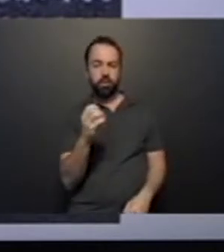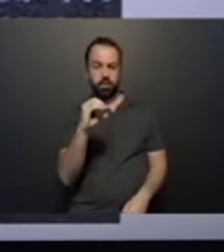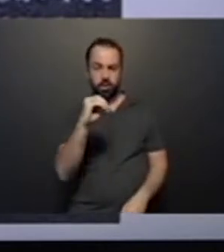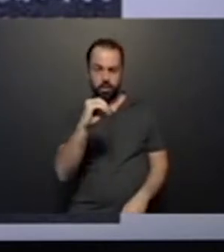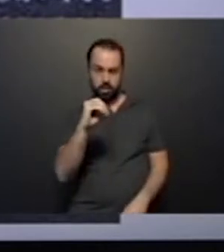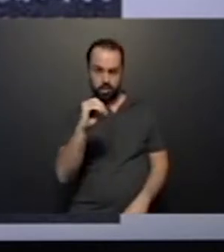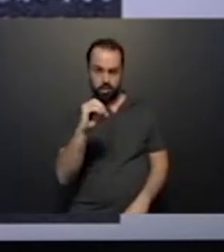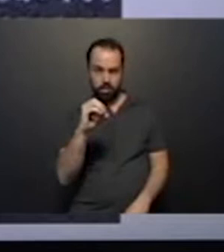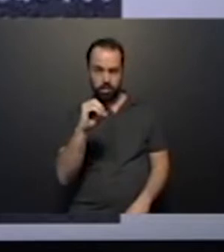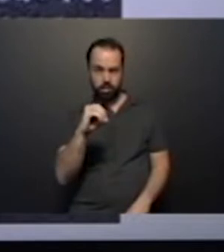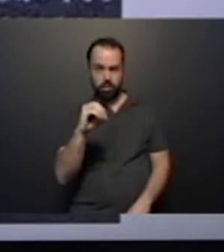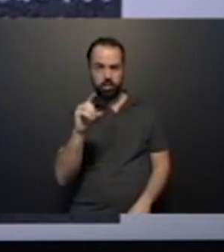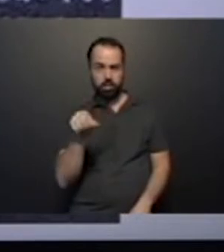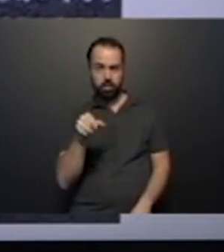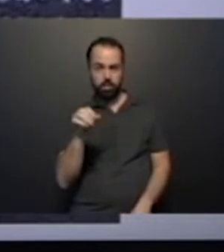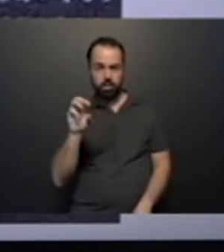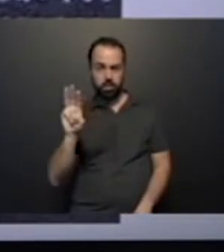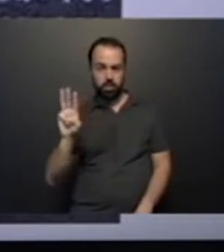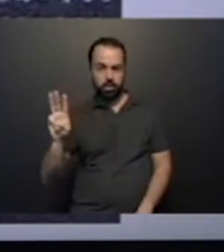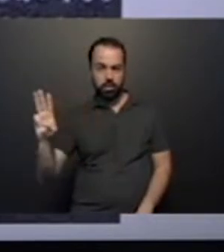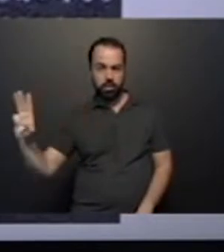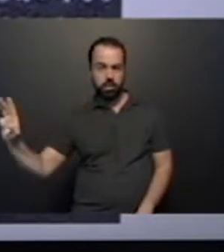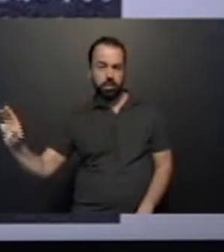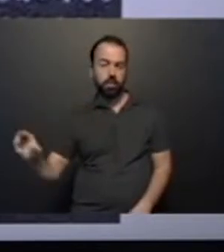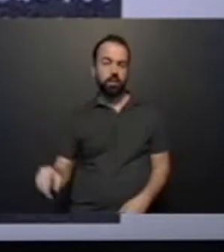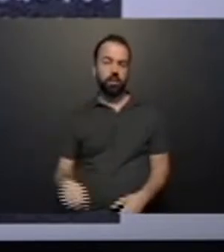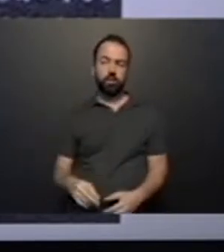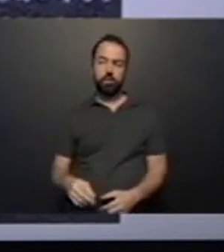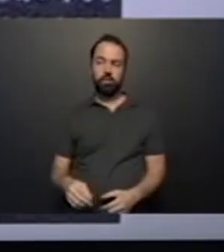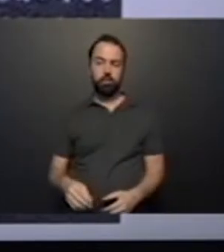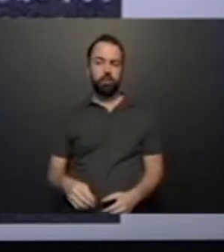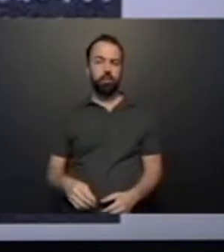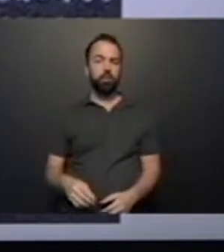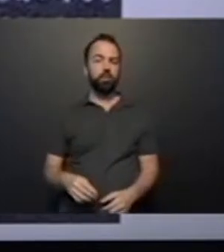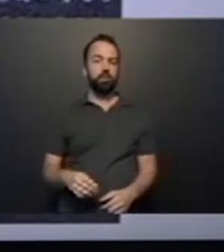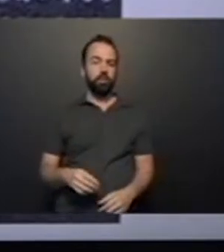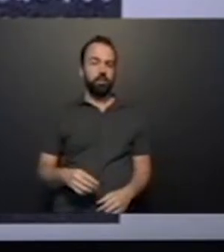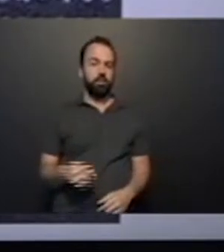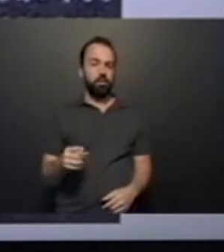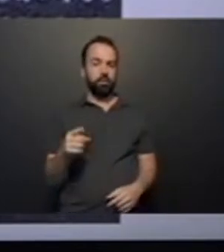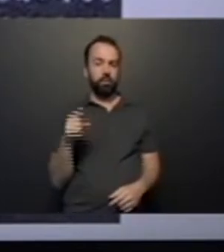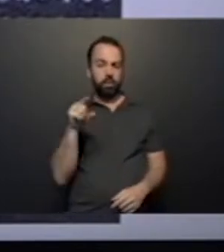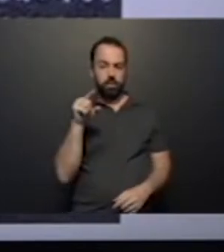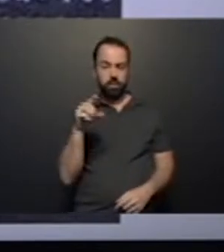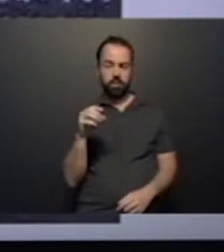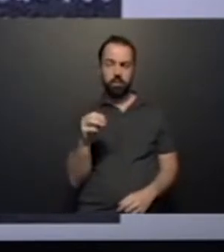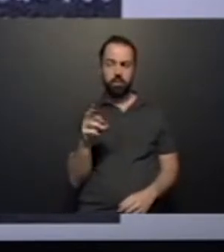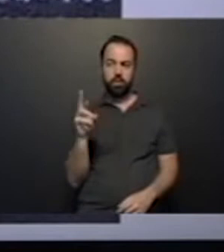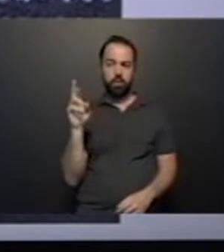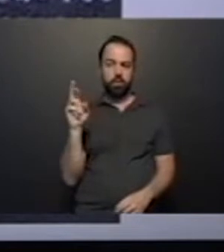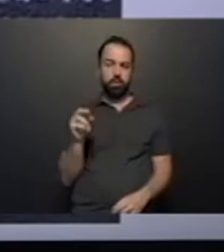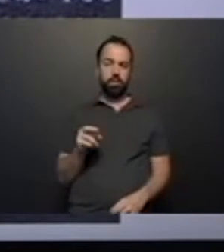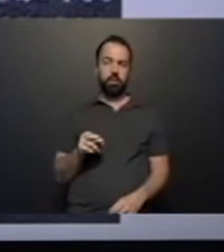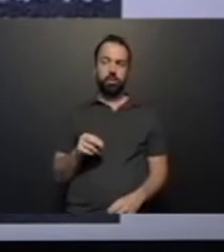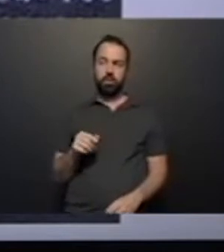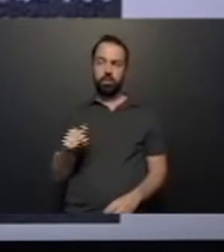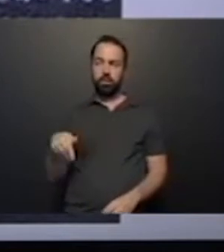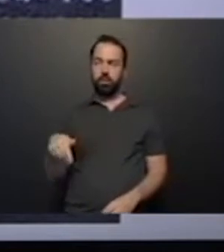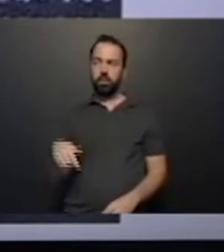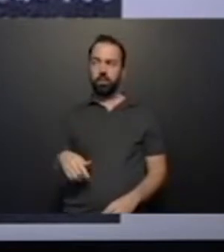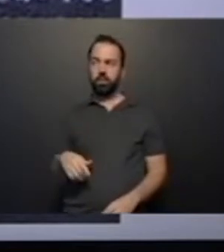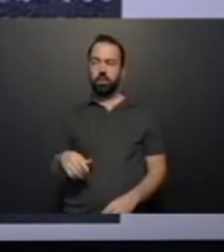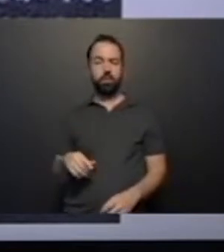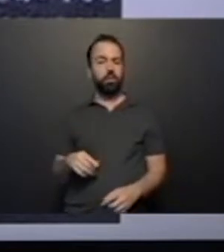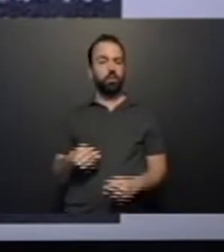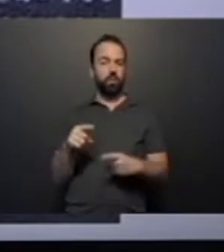periódica pode ser escrita como fração então era um número racional diferente do ppi que